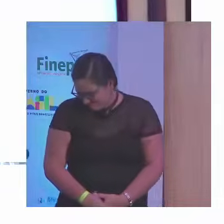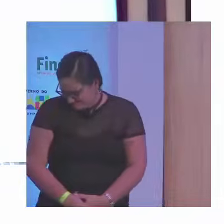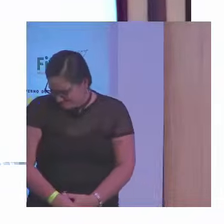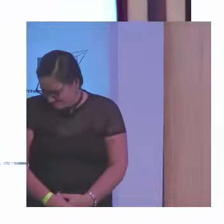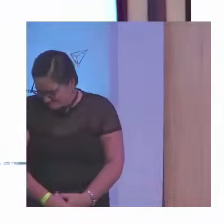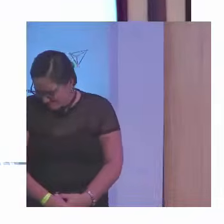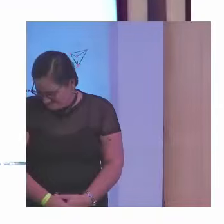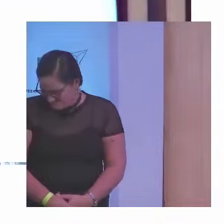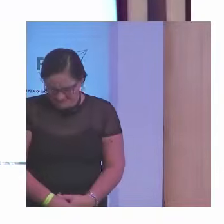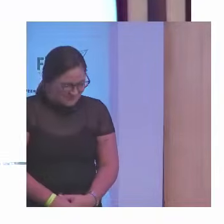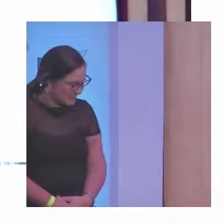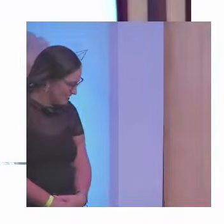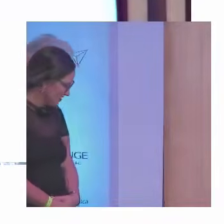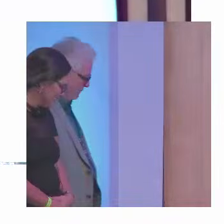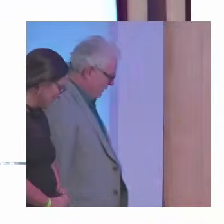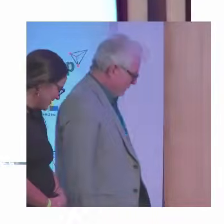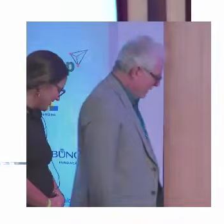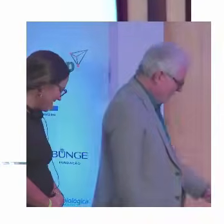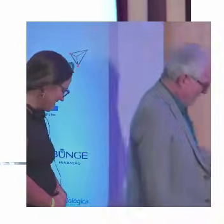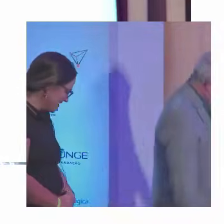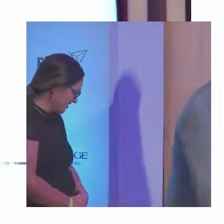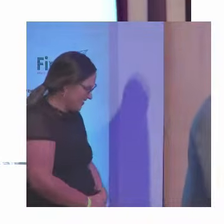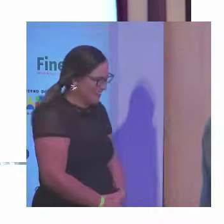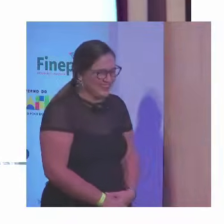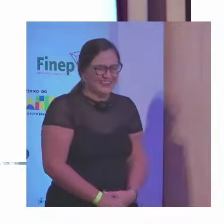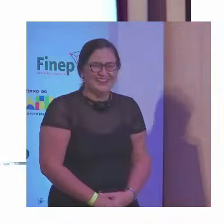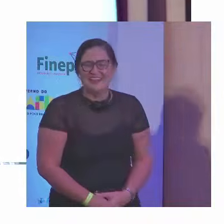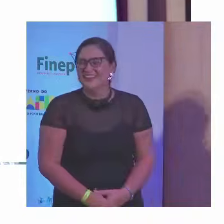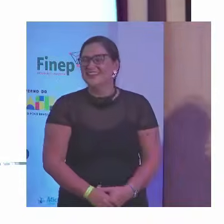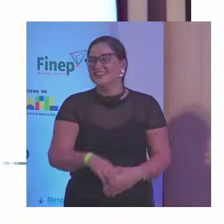Obrigado, Durudi. Good morning, everyone.